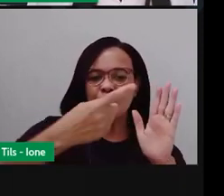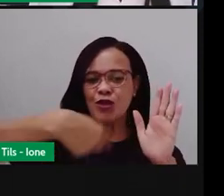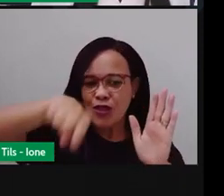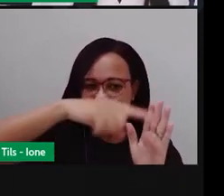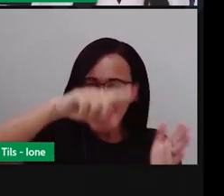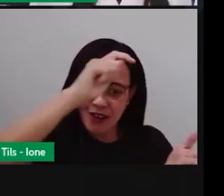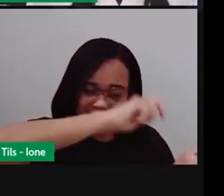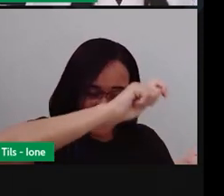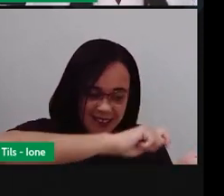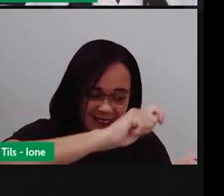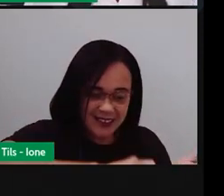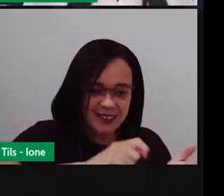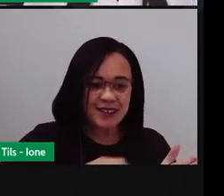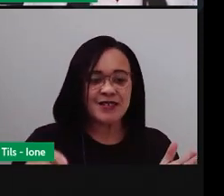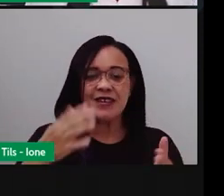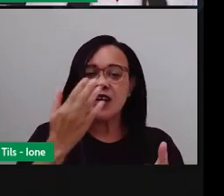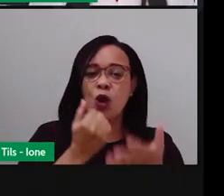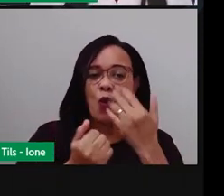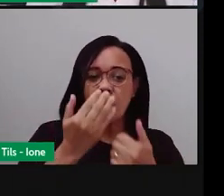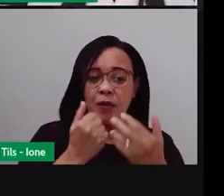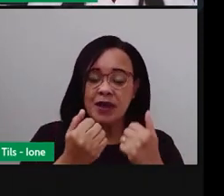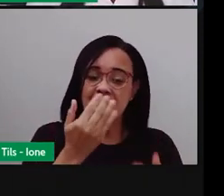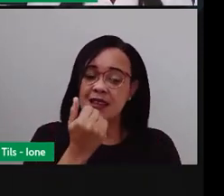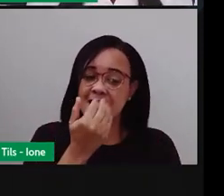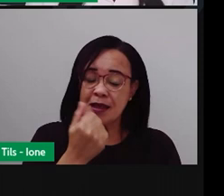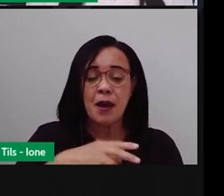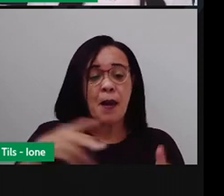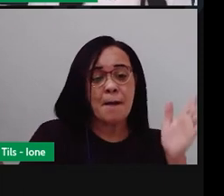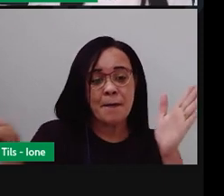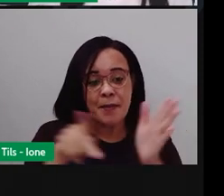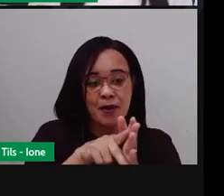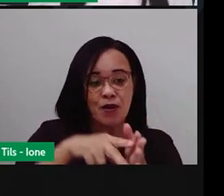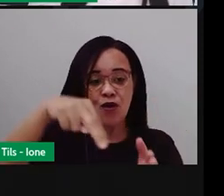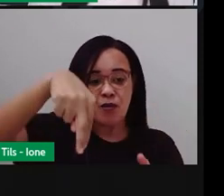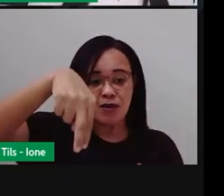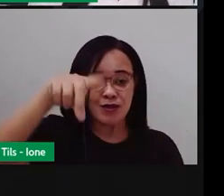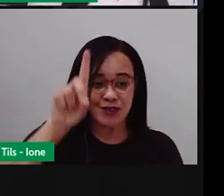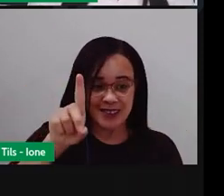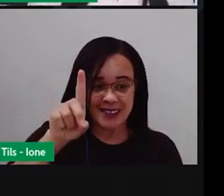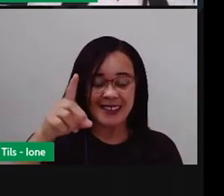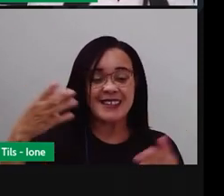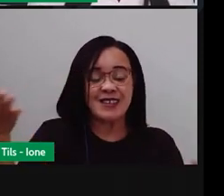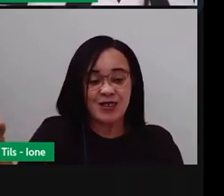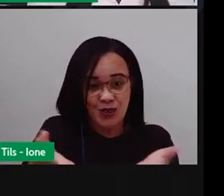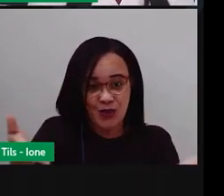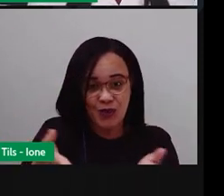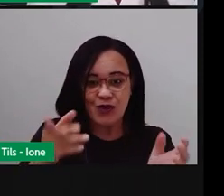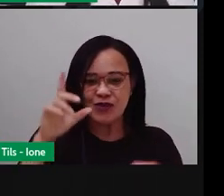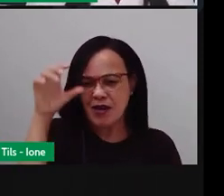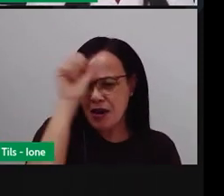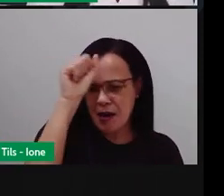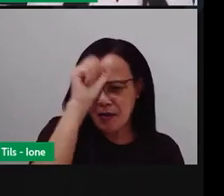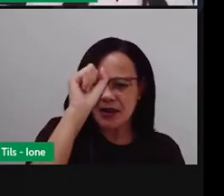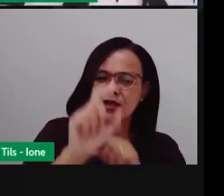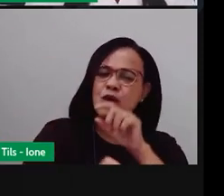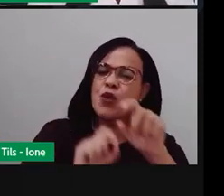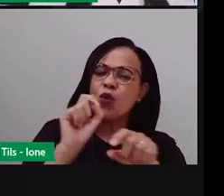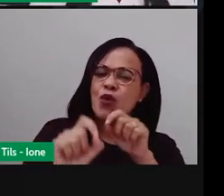essas comidas típicas. Então, com essa aula de hoje, você vai aprender a reconhecer e